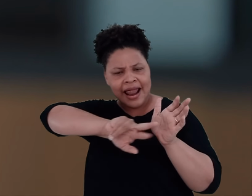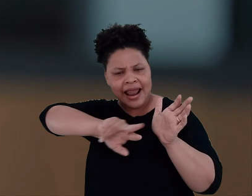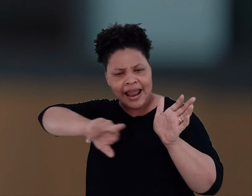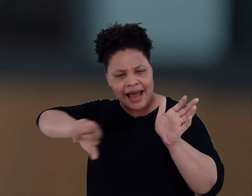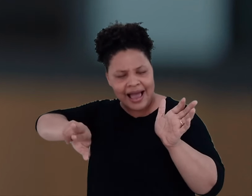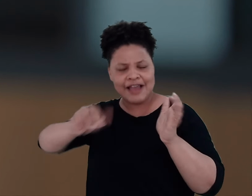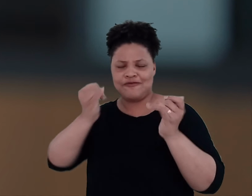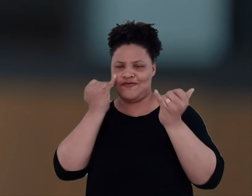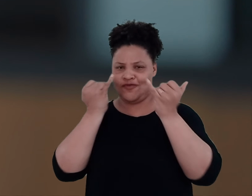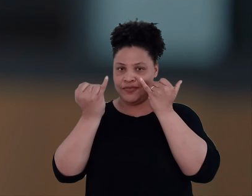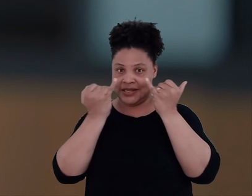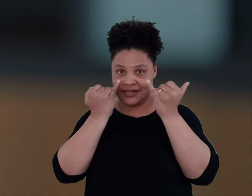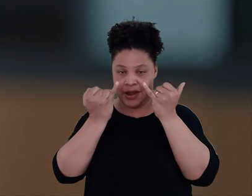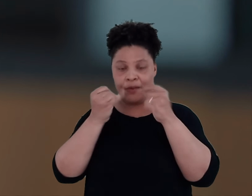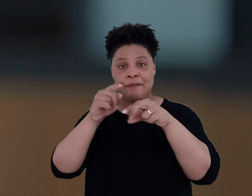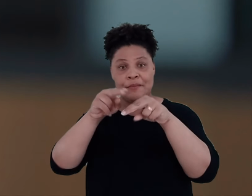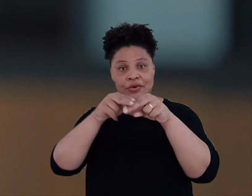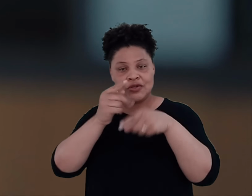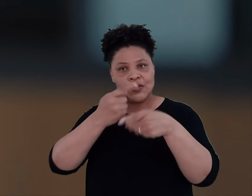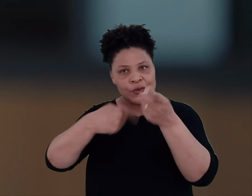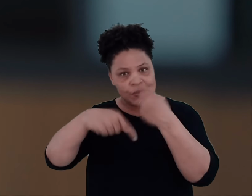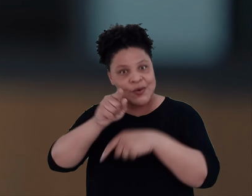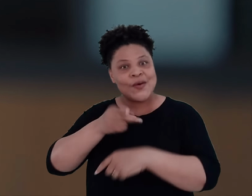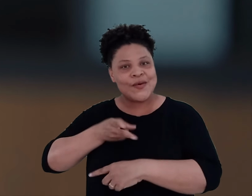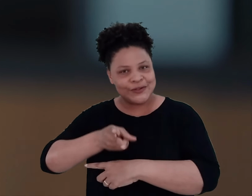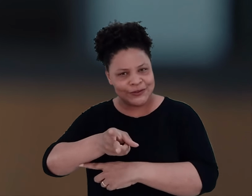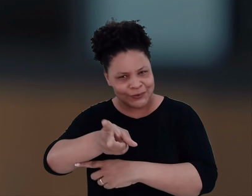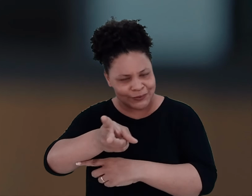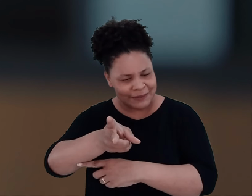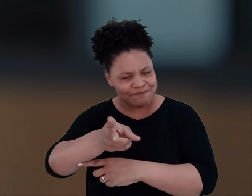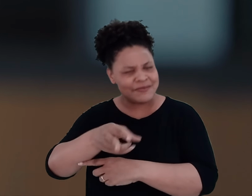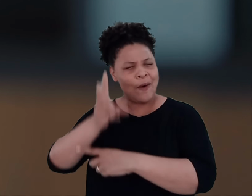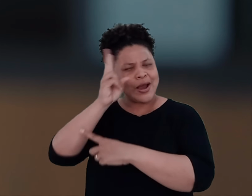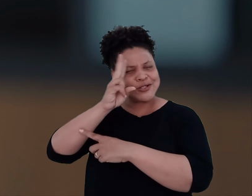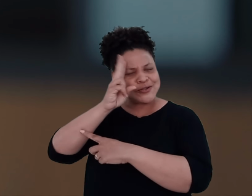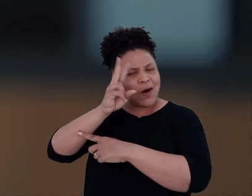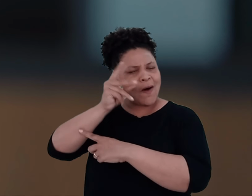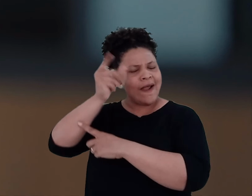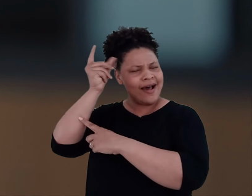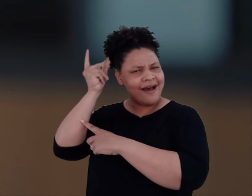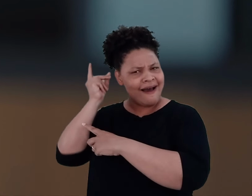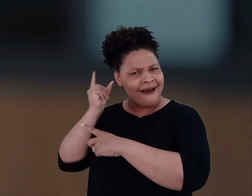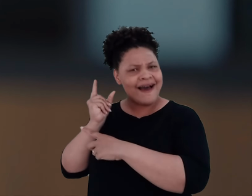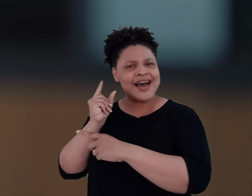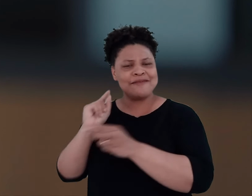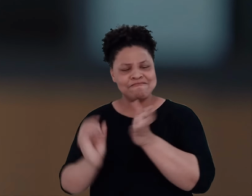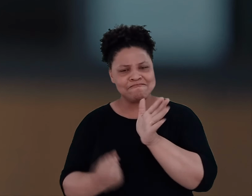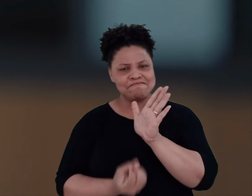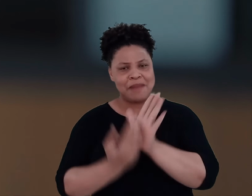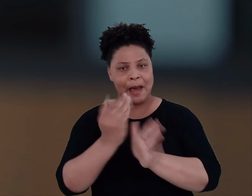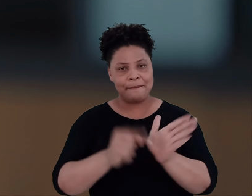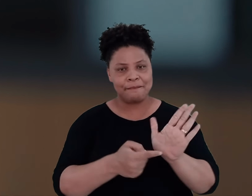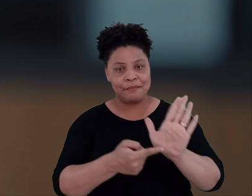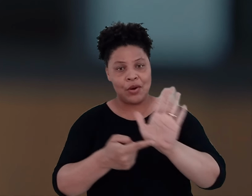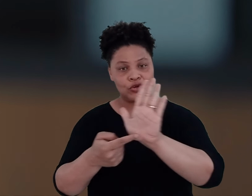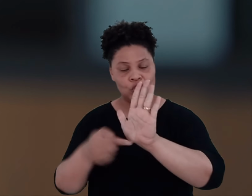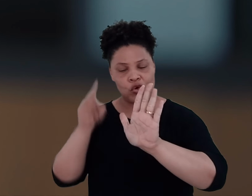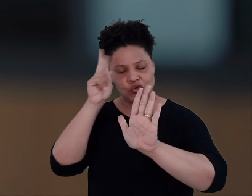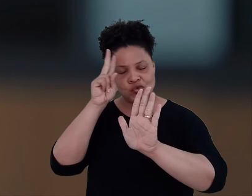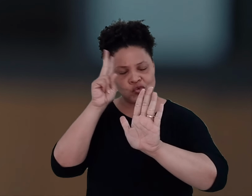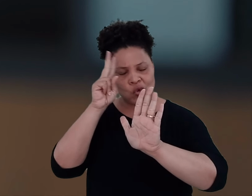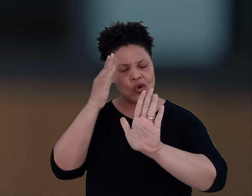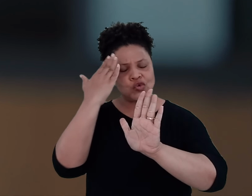devido ao sucesso, continua em circulação. A revista Raça fez história, provando que havia sim público para consumir histórias de pessoas negras